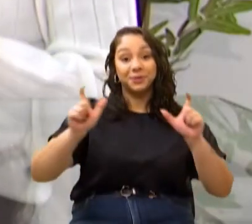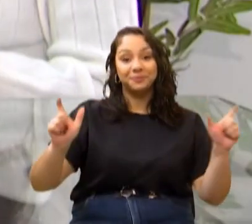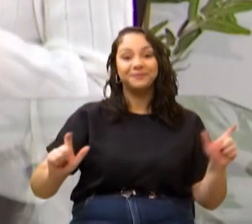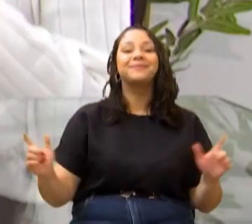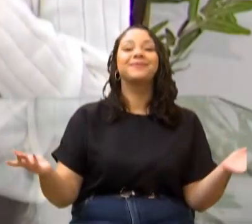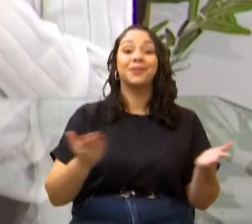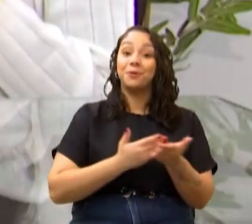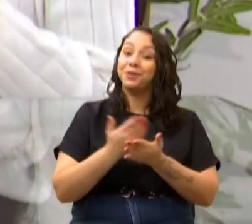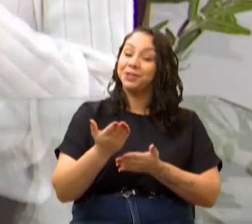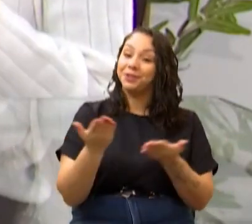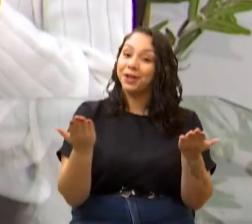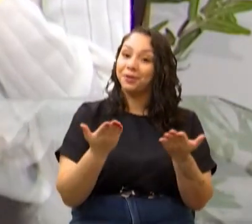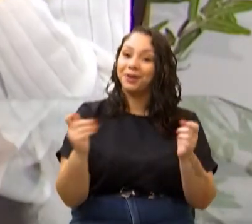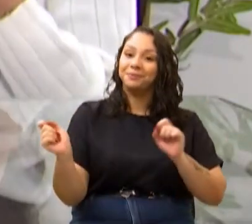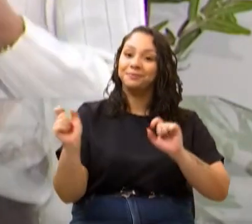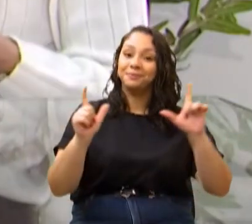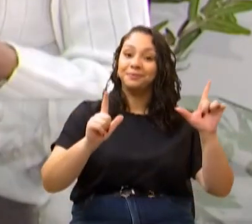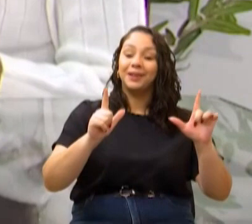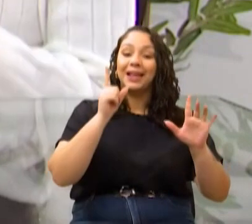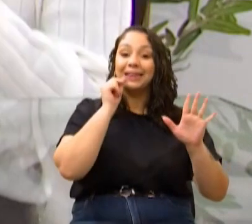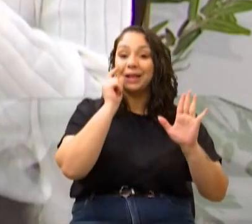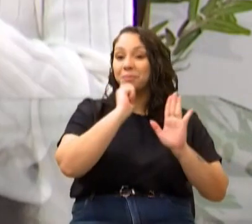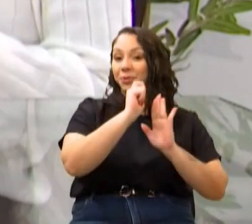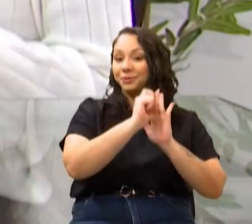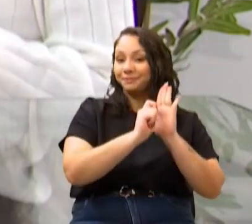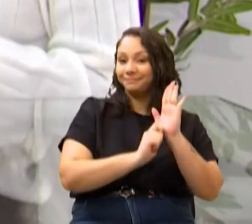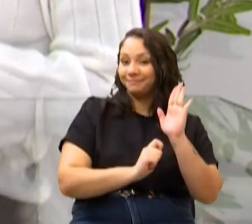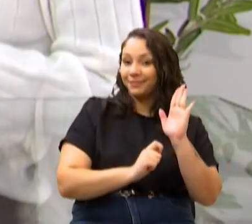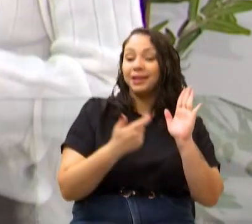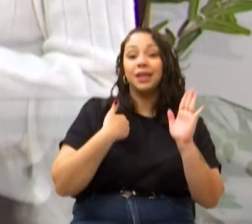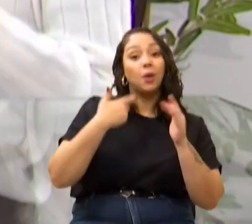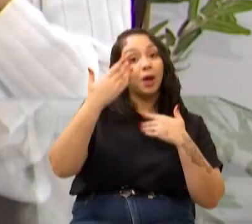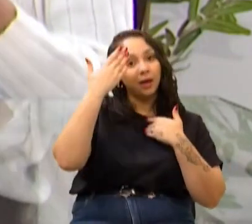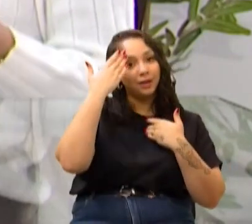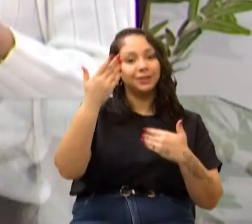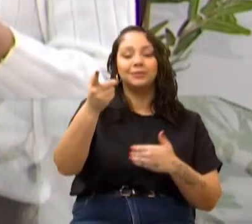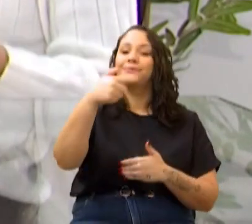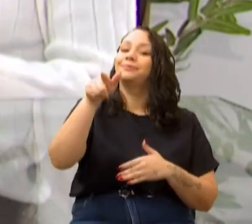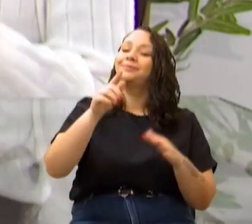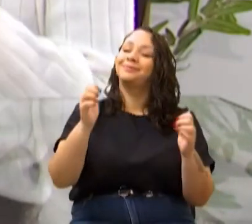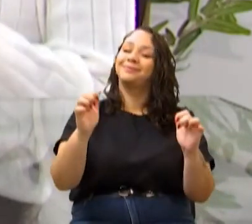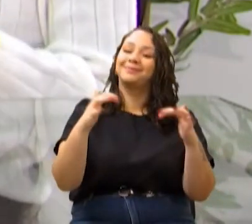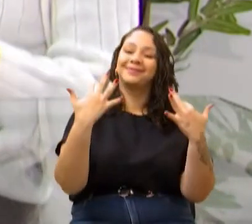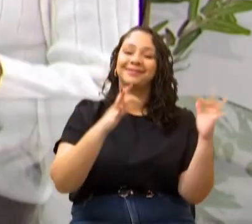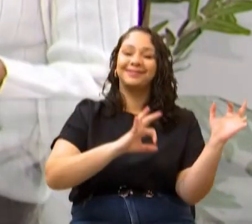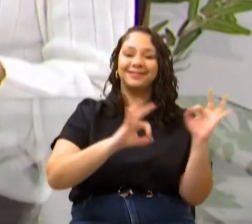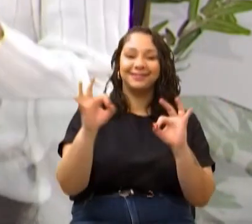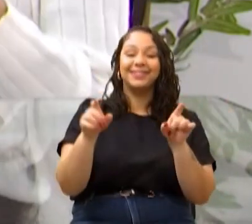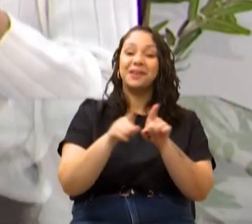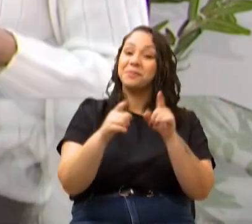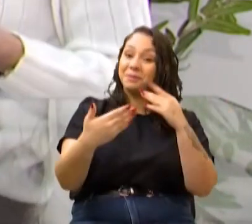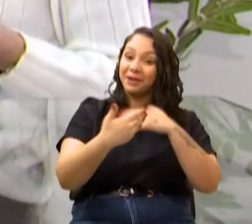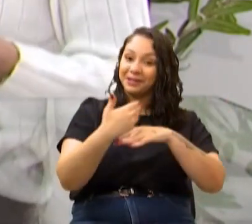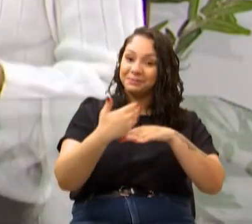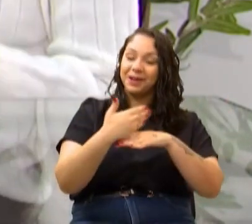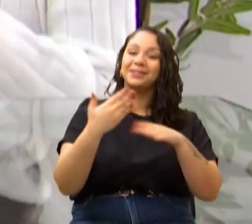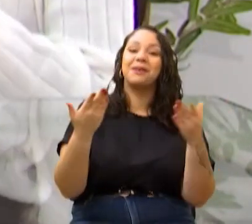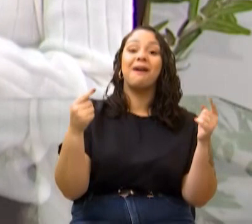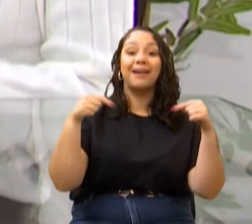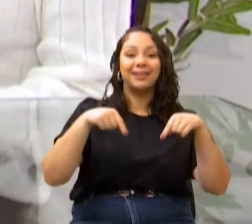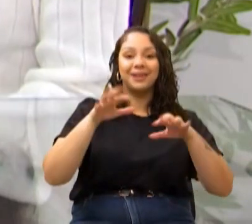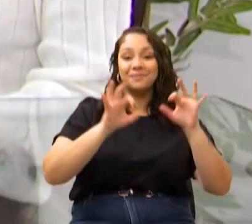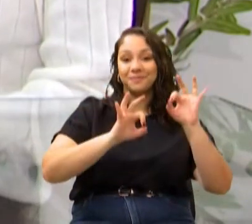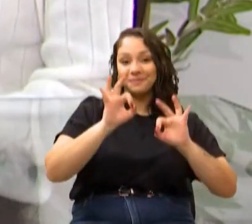Olá pessoal, está começando mais uma edição do Na Ponta do Lápis. E hoje agradeço a sua audiência e